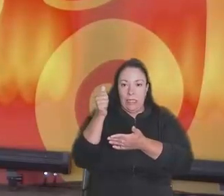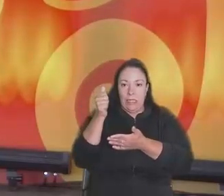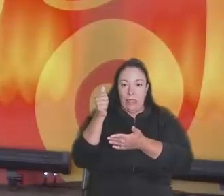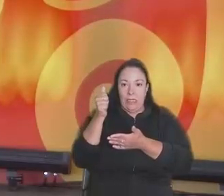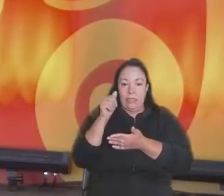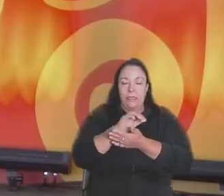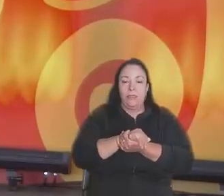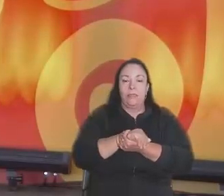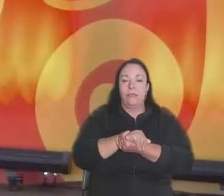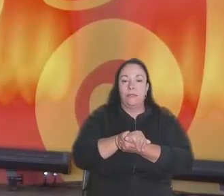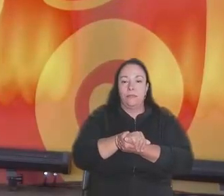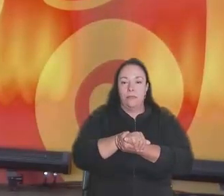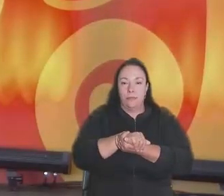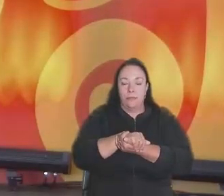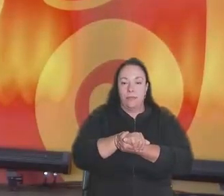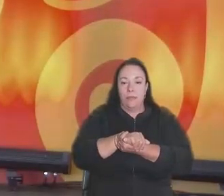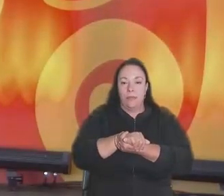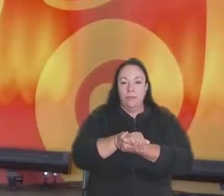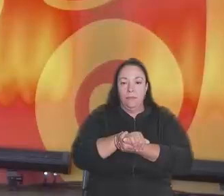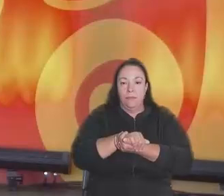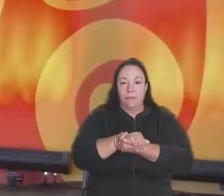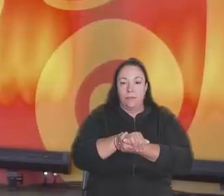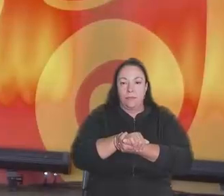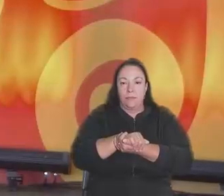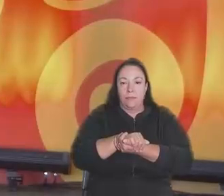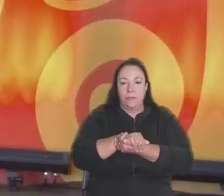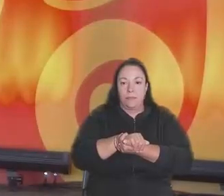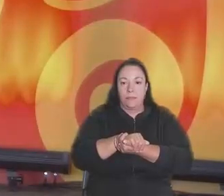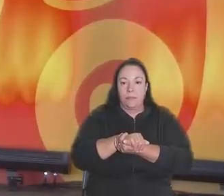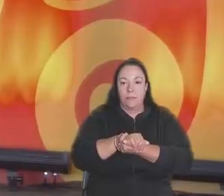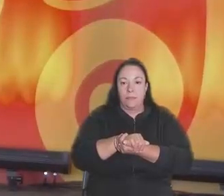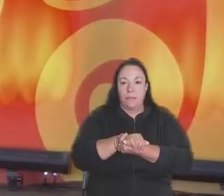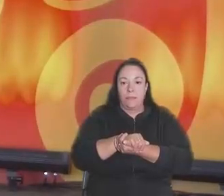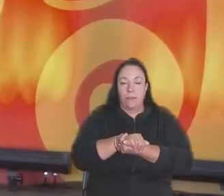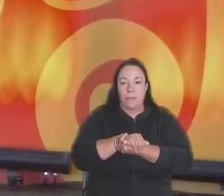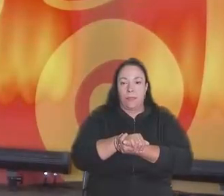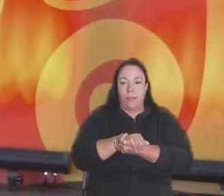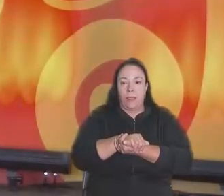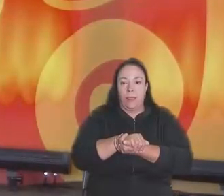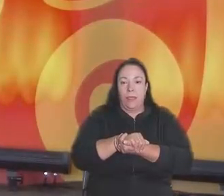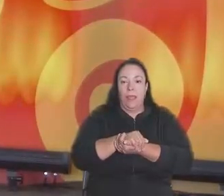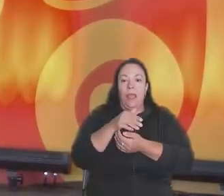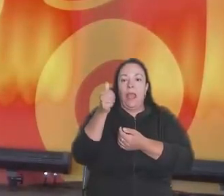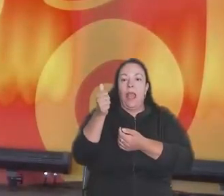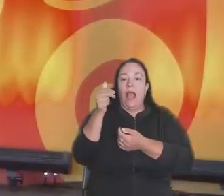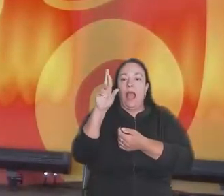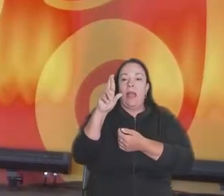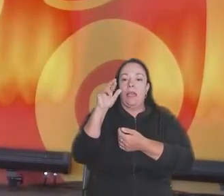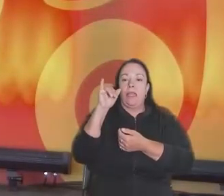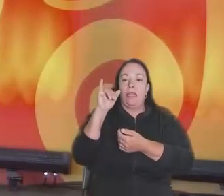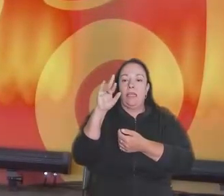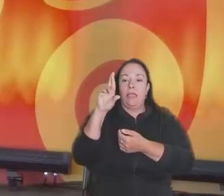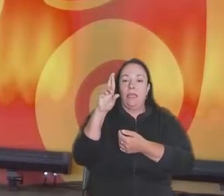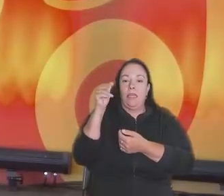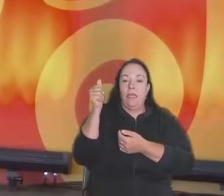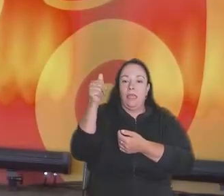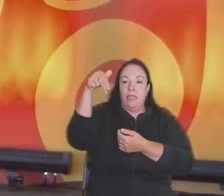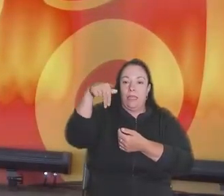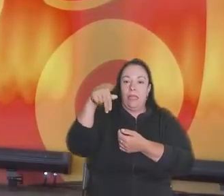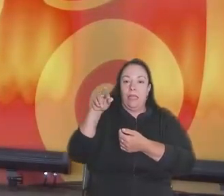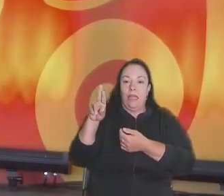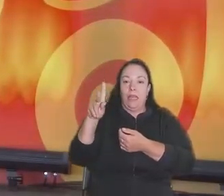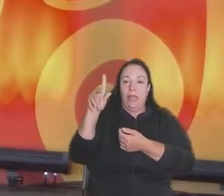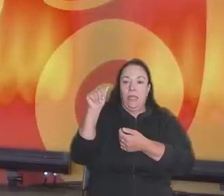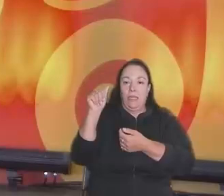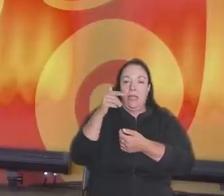Nina, isso. Essa ilustração... Ariranha. Isso, uma ariranha. Eu gostei